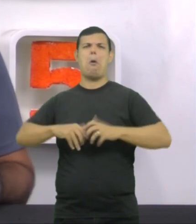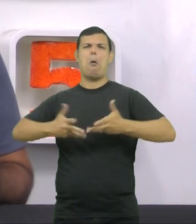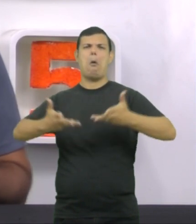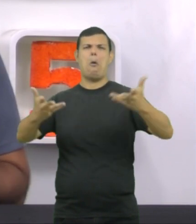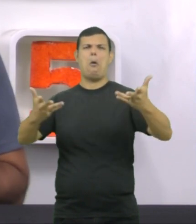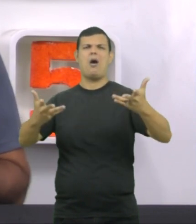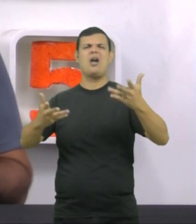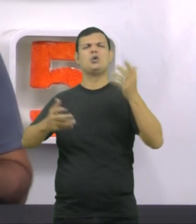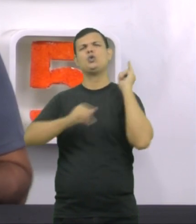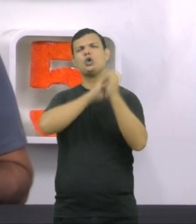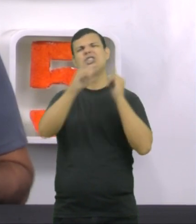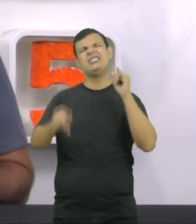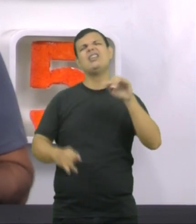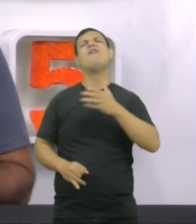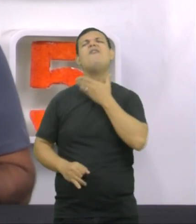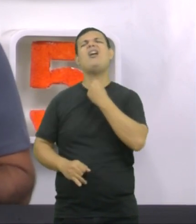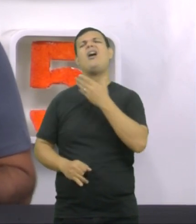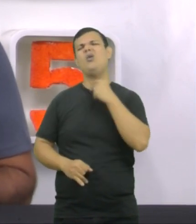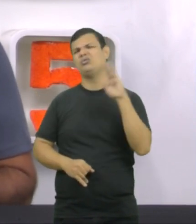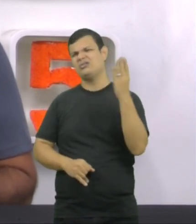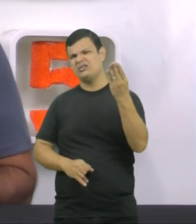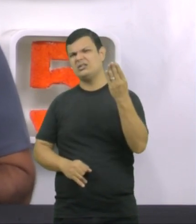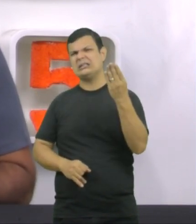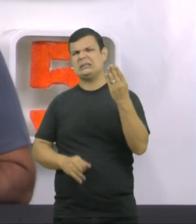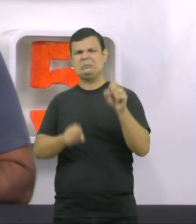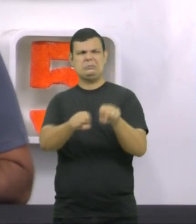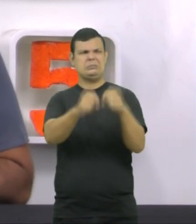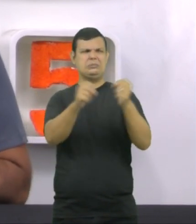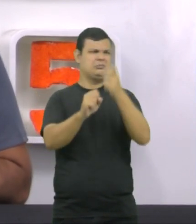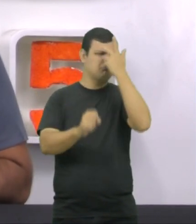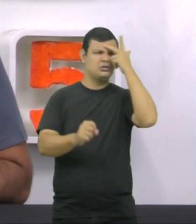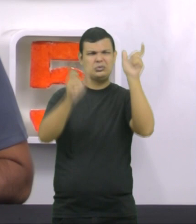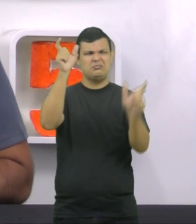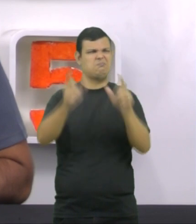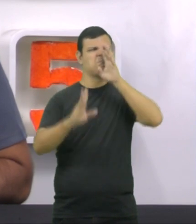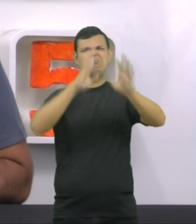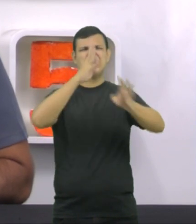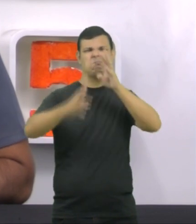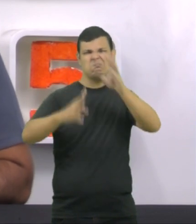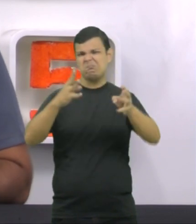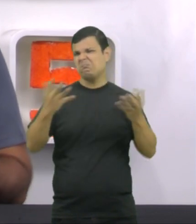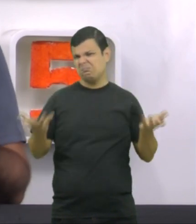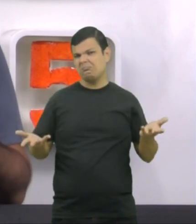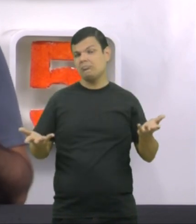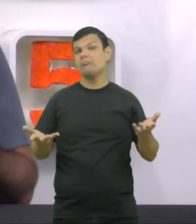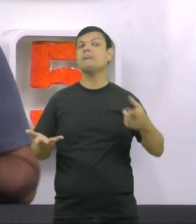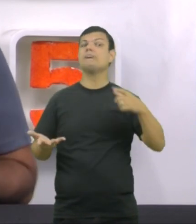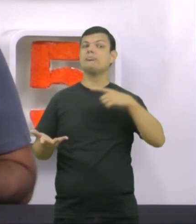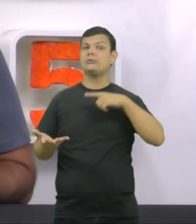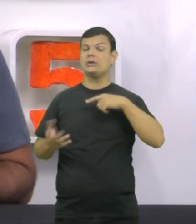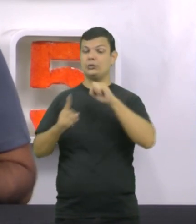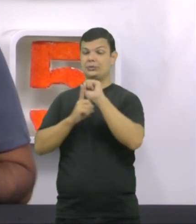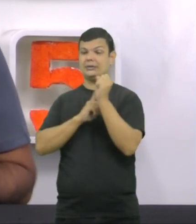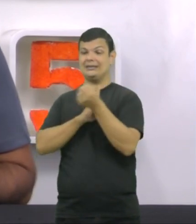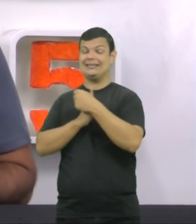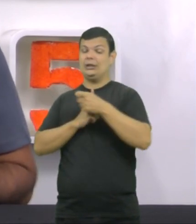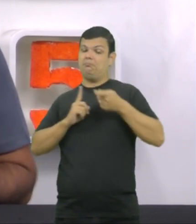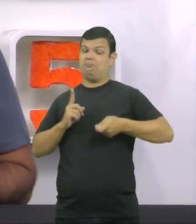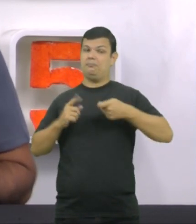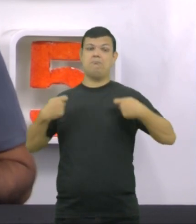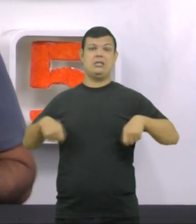Bom, galerinha, falando ainda sobre a aula passada, até porque isso é uma revisão, né? E se eu não me engano, a aula passada, para quem acompanha pelo YouTube, é a aula